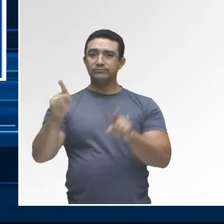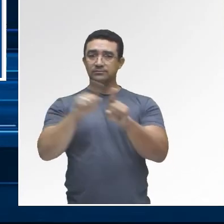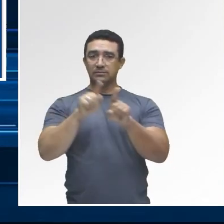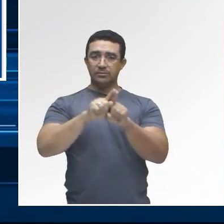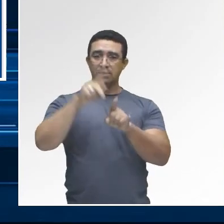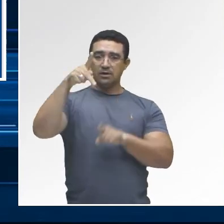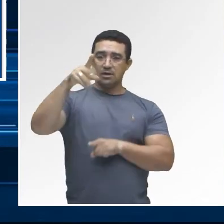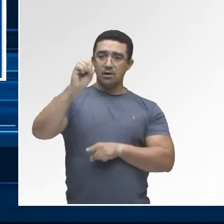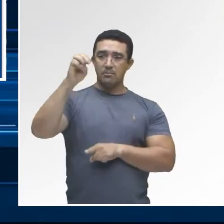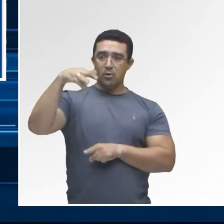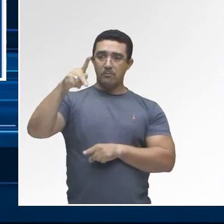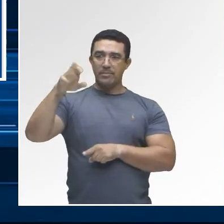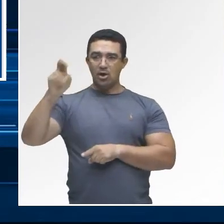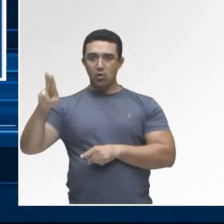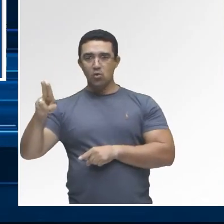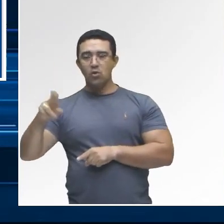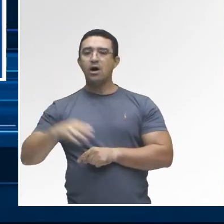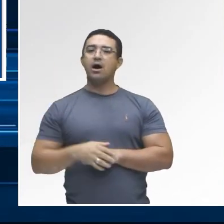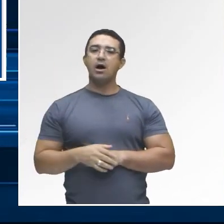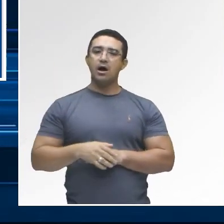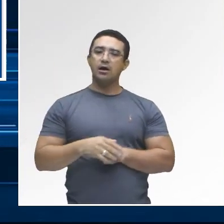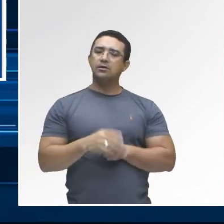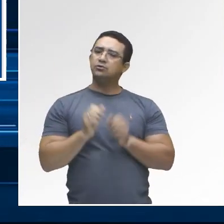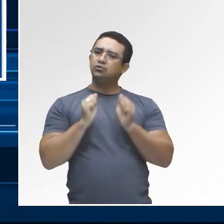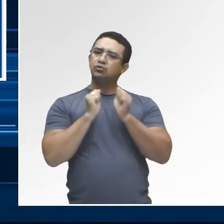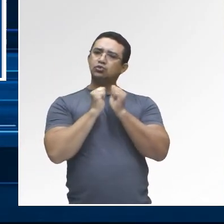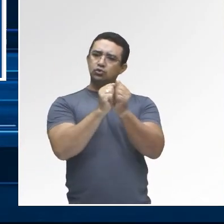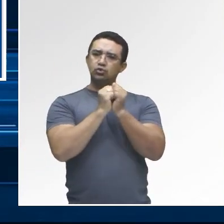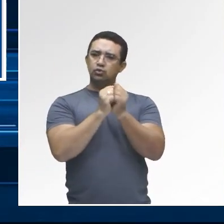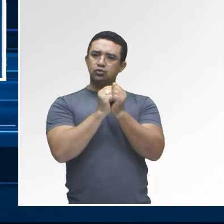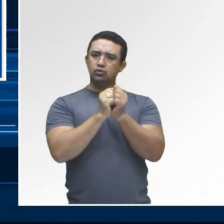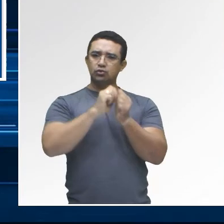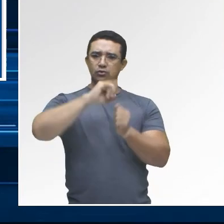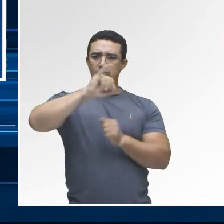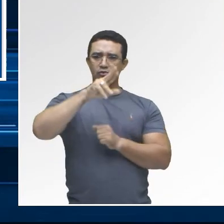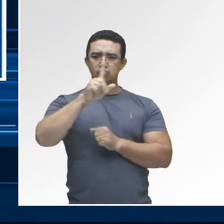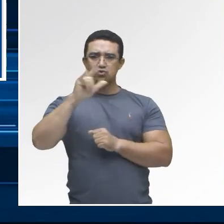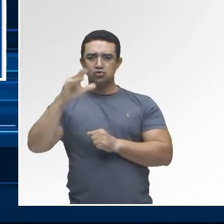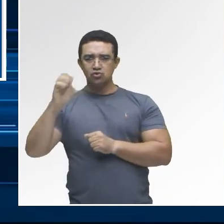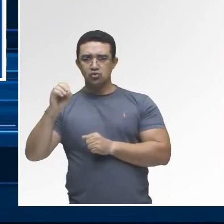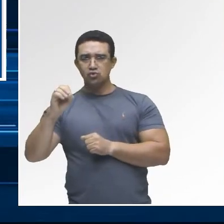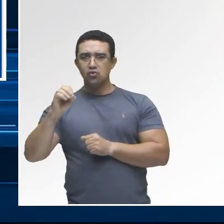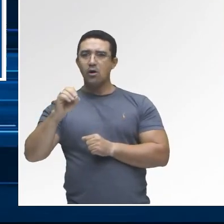o Pompeu, eles vão formar, junto com Júlio César, que é outro general em ascensão,